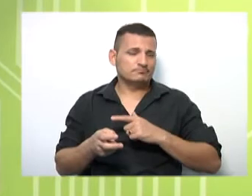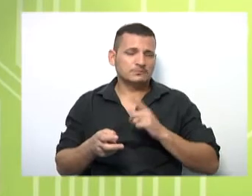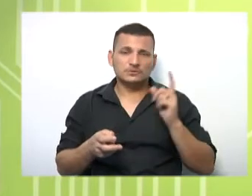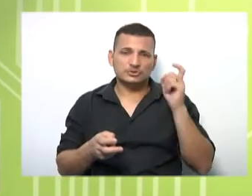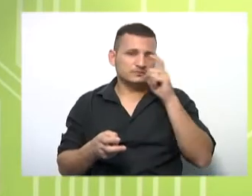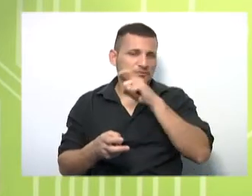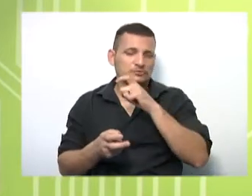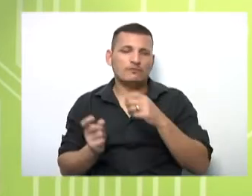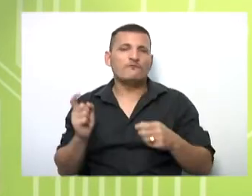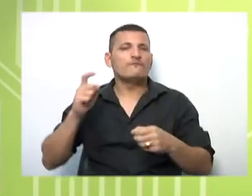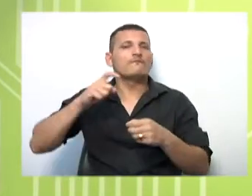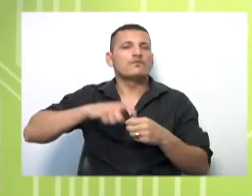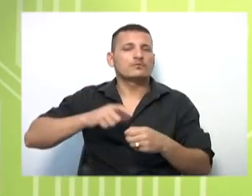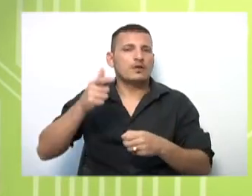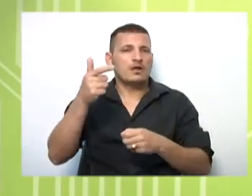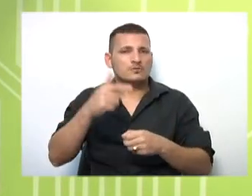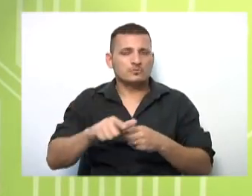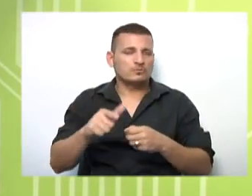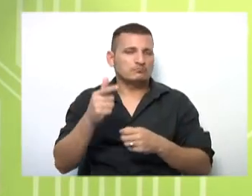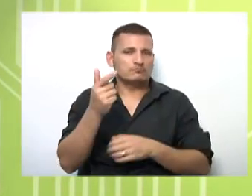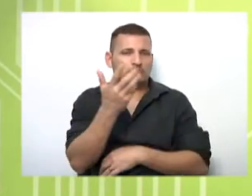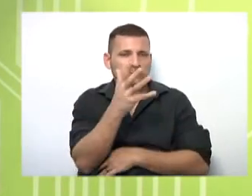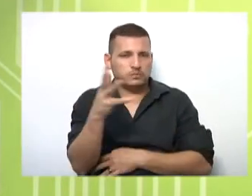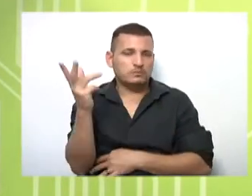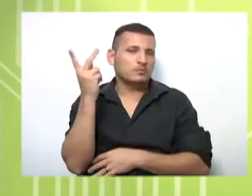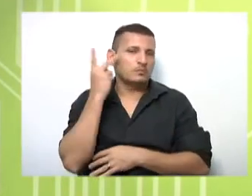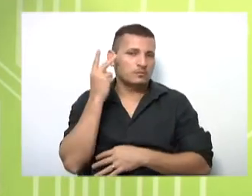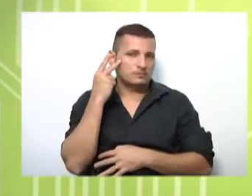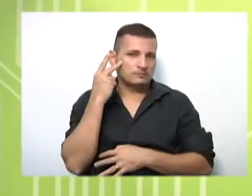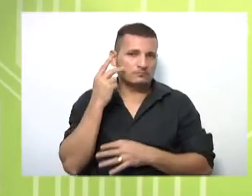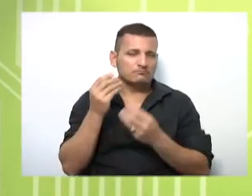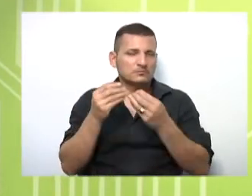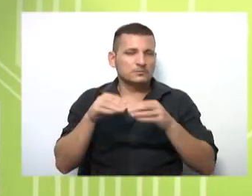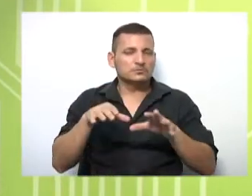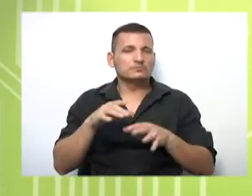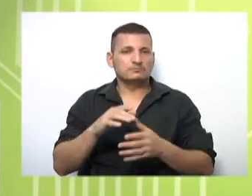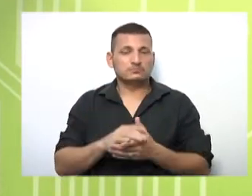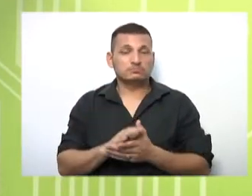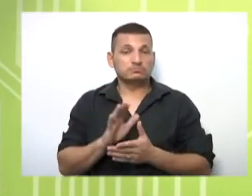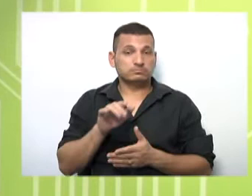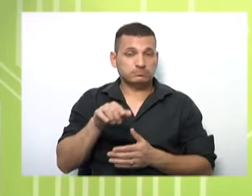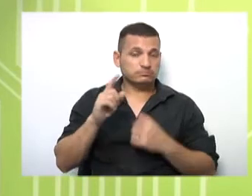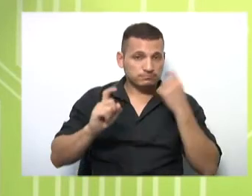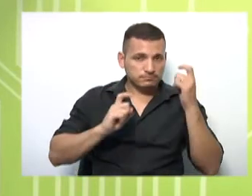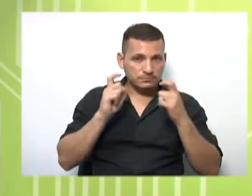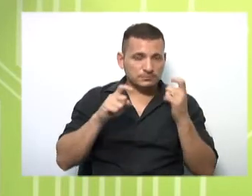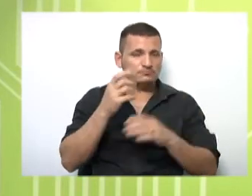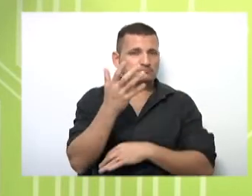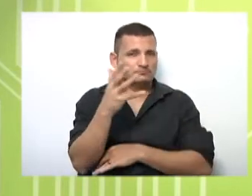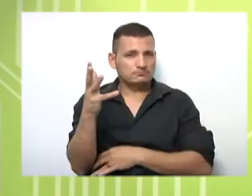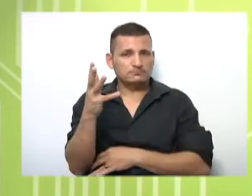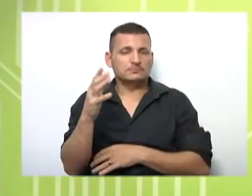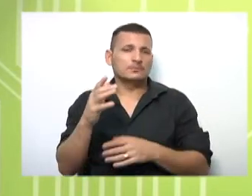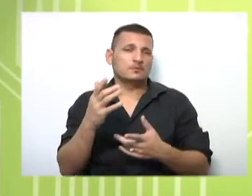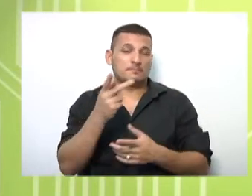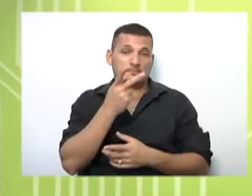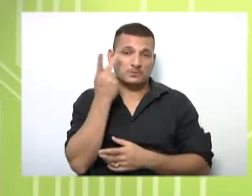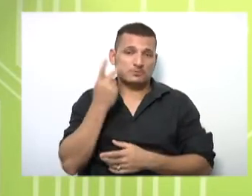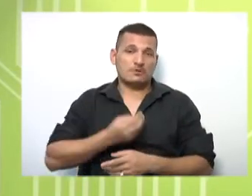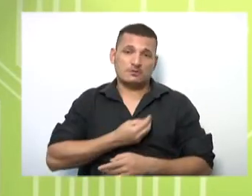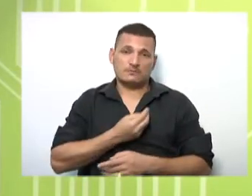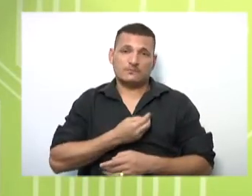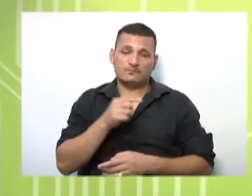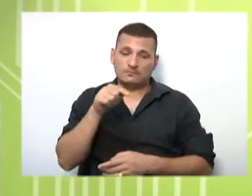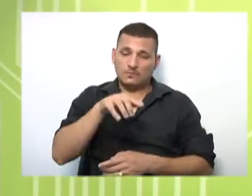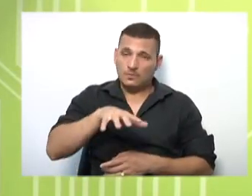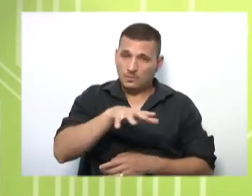irrecuperável de danos no meio ambiente. Então essa preocupação com o meio ambiente e com as pessoas que vivem naquele local,